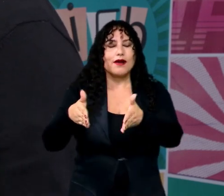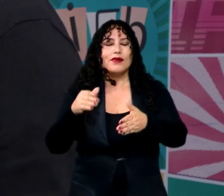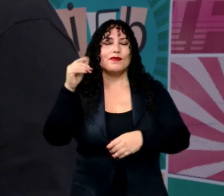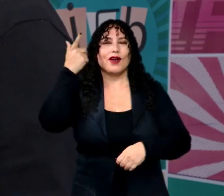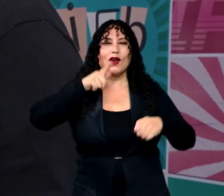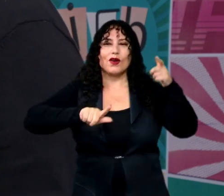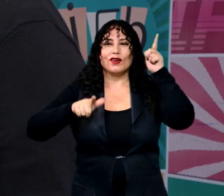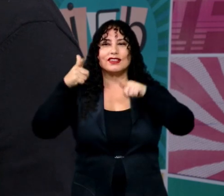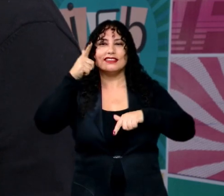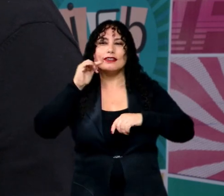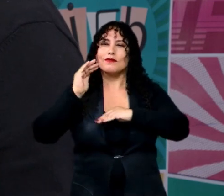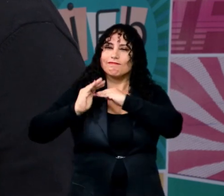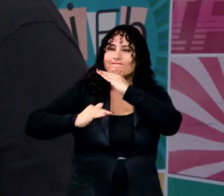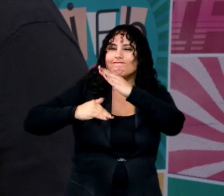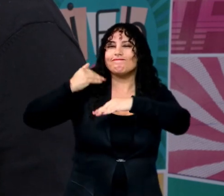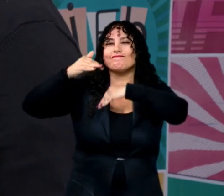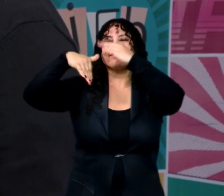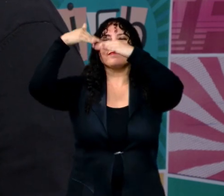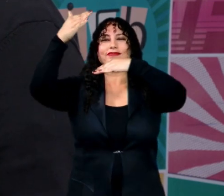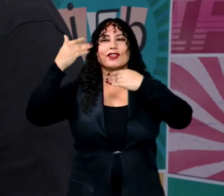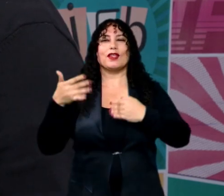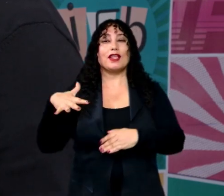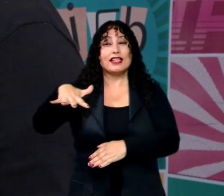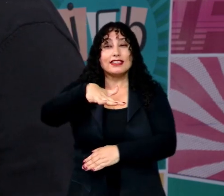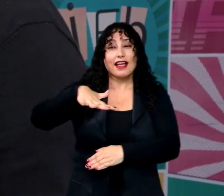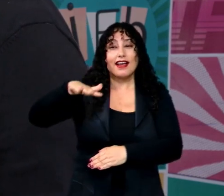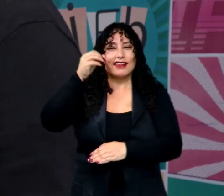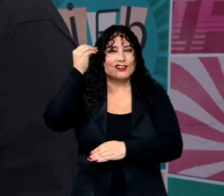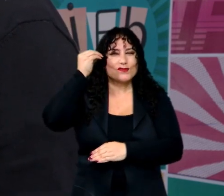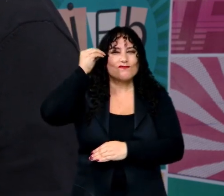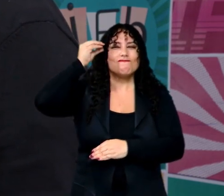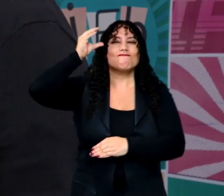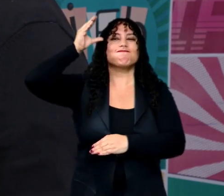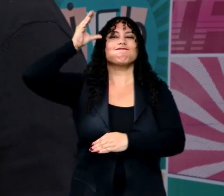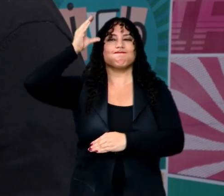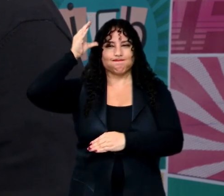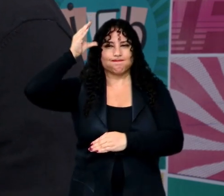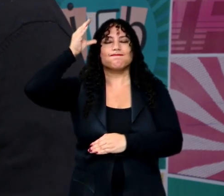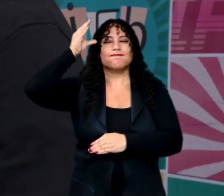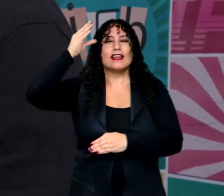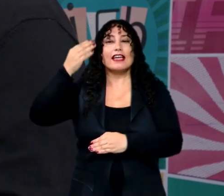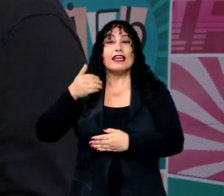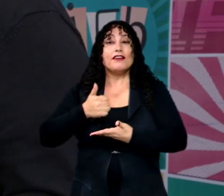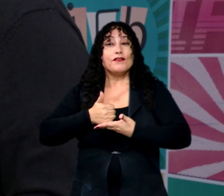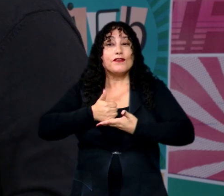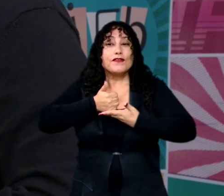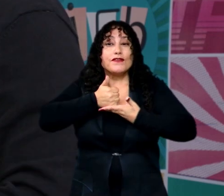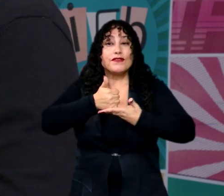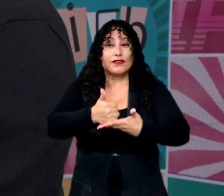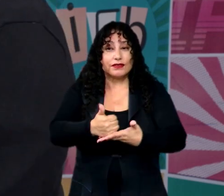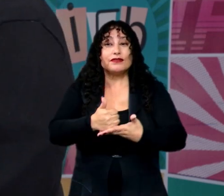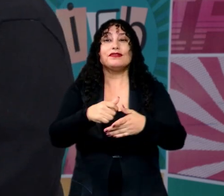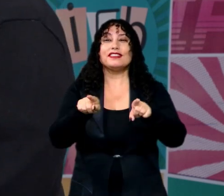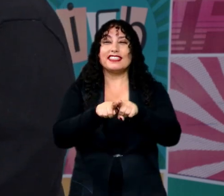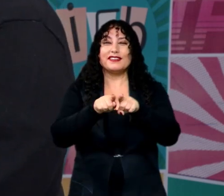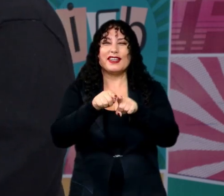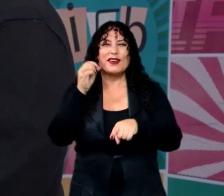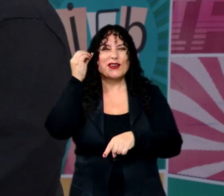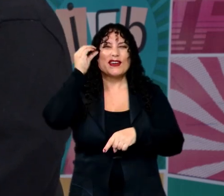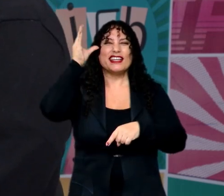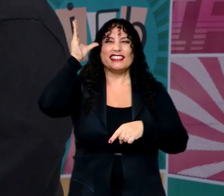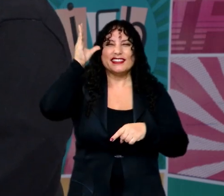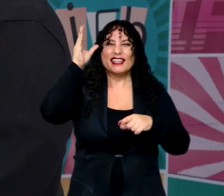conseguir desenvolver esse campo de conhecimento e a gente favorecer tanto o entretenimento quanto o conhecimento